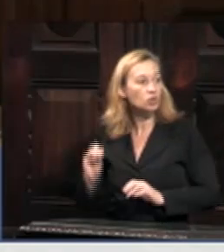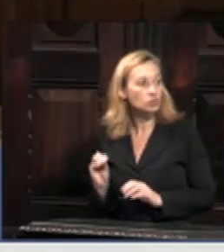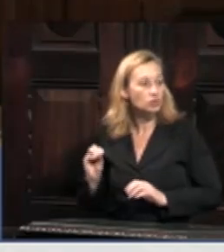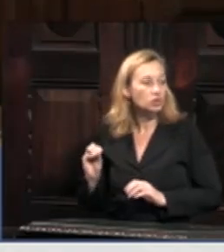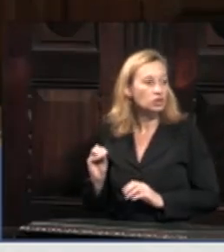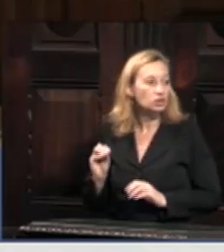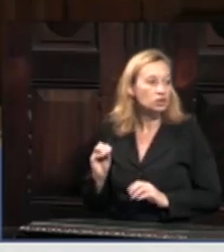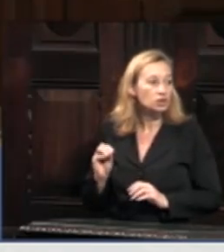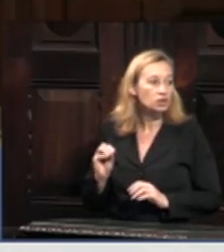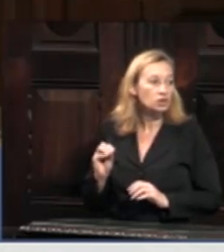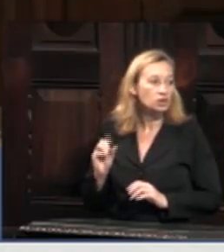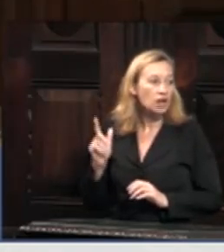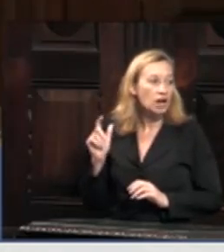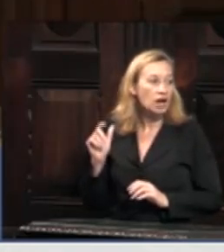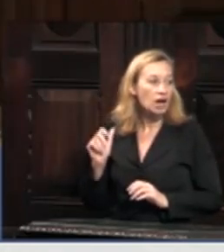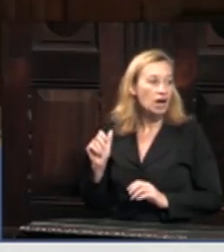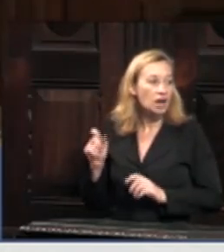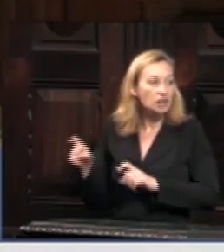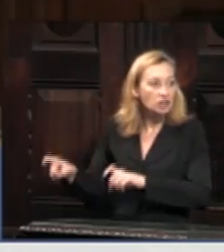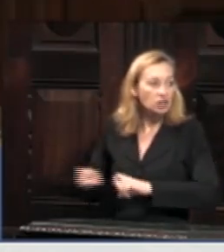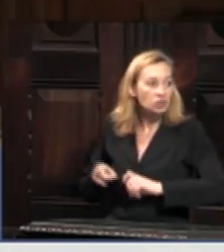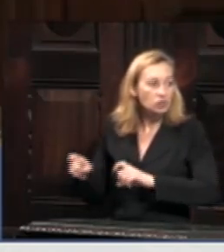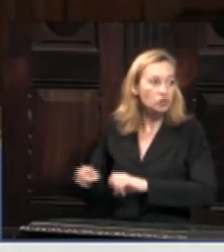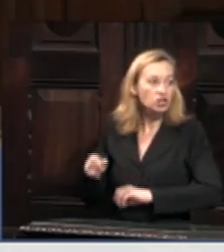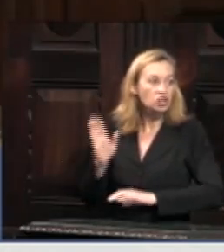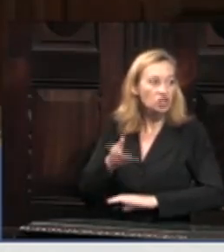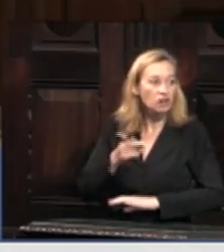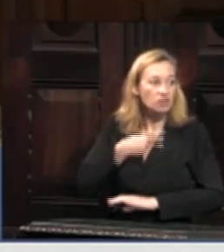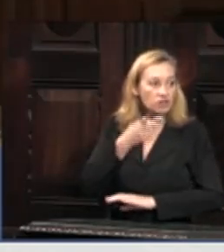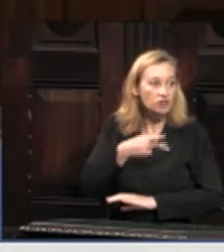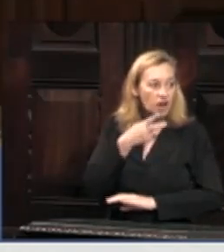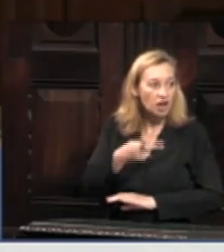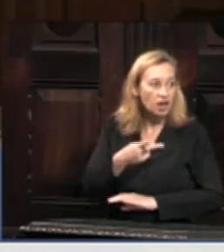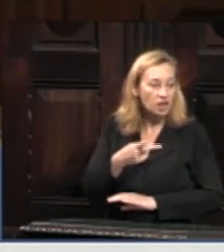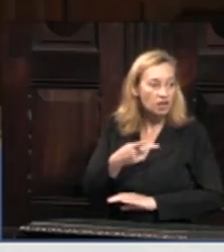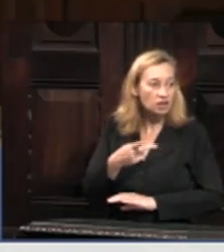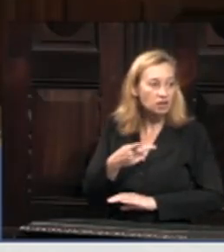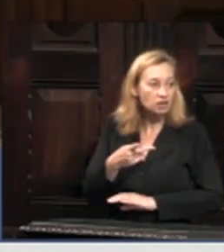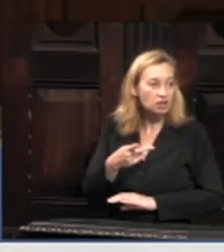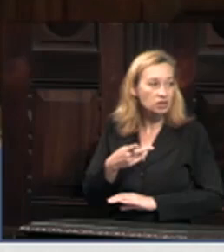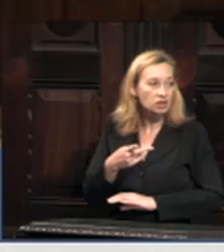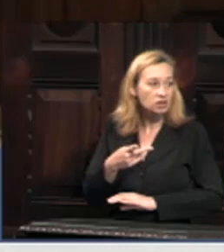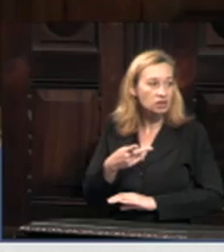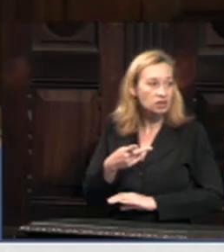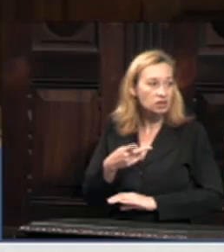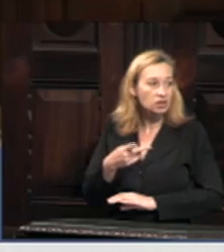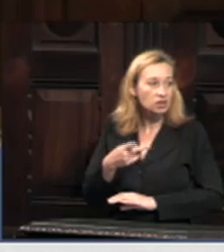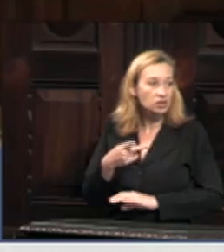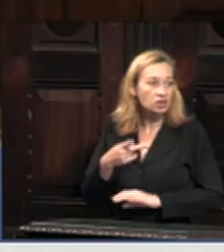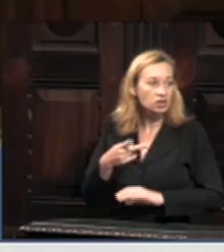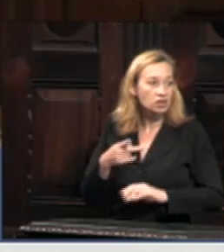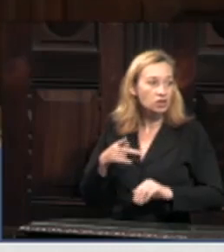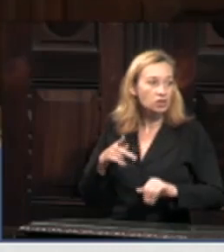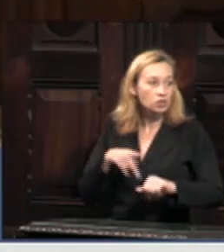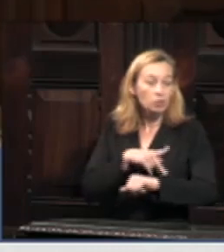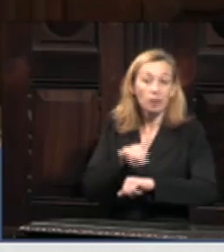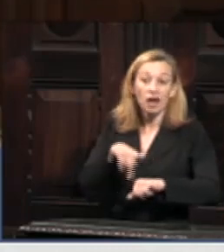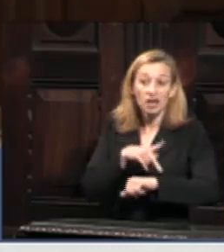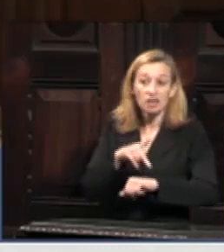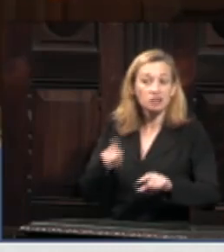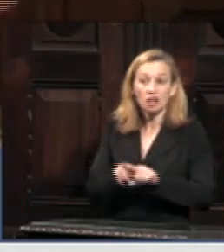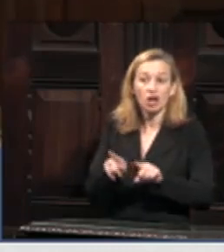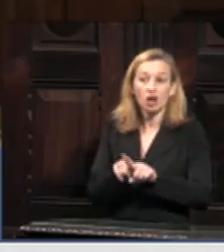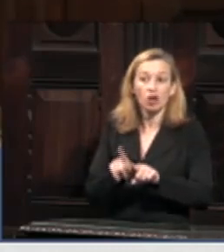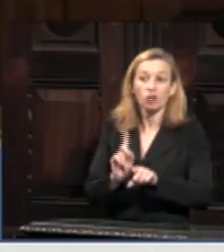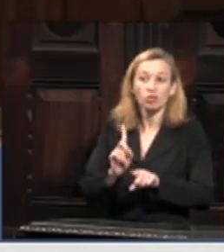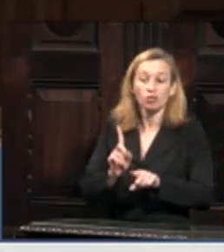bancada ruralista em sua casa para traçar já os ferozes destinos não só desse país, mas do planeta. Porque o Brasil tem